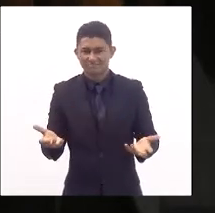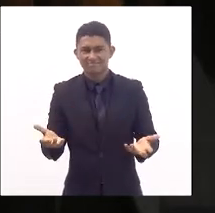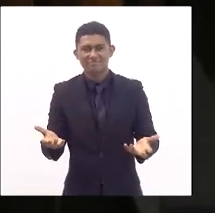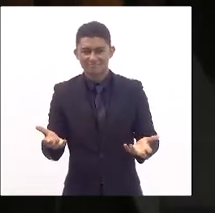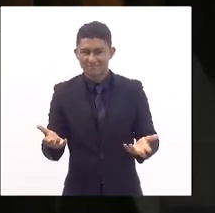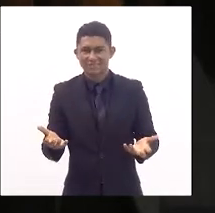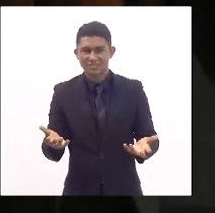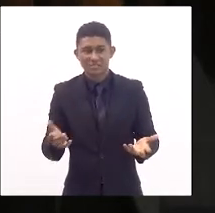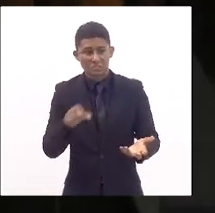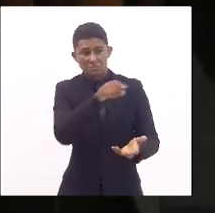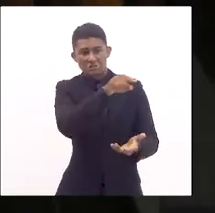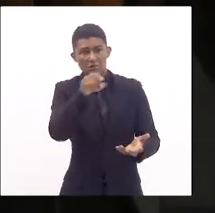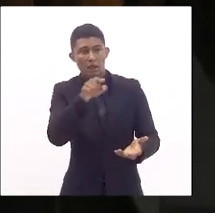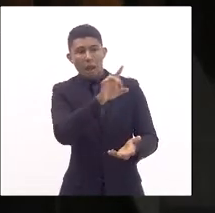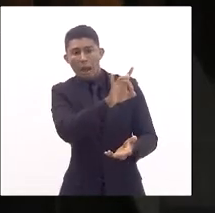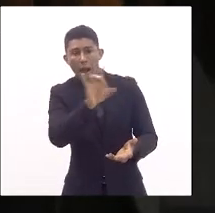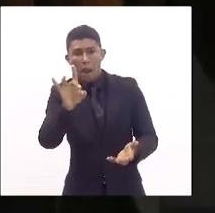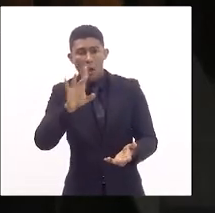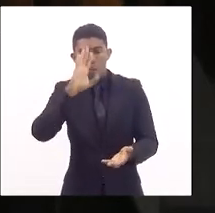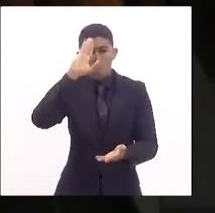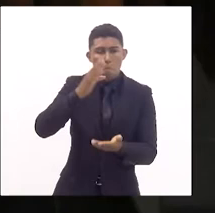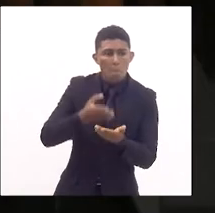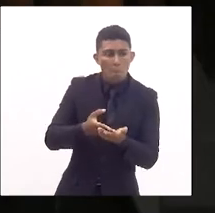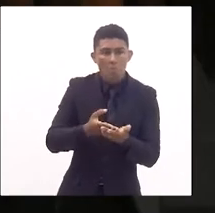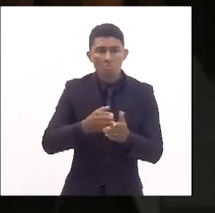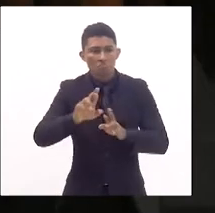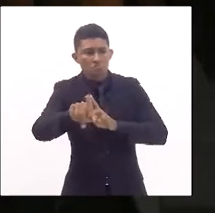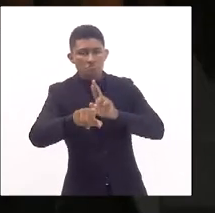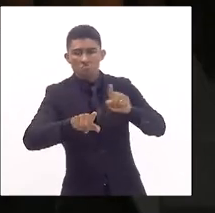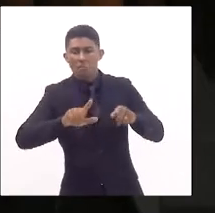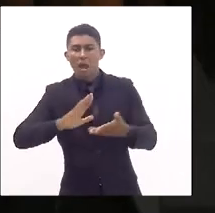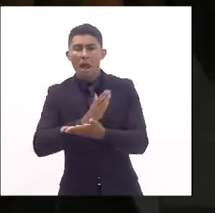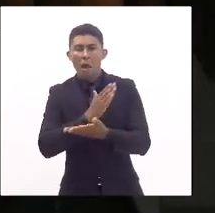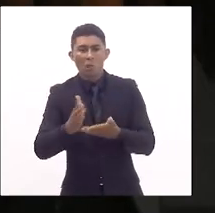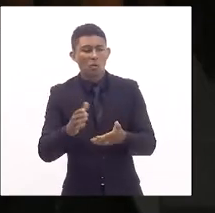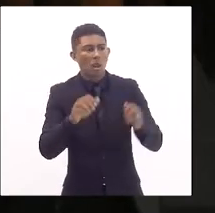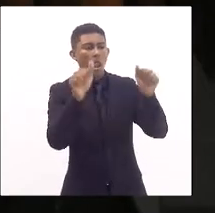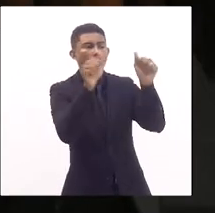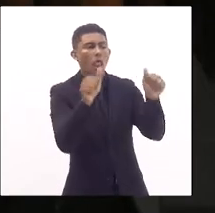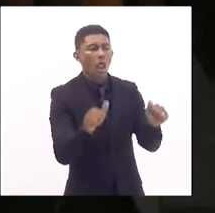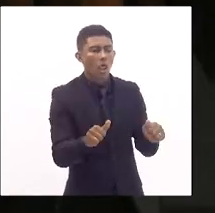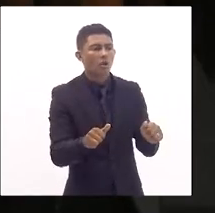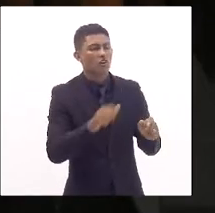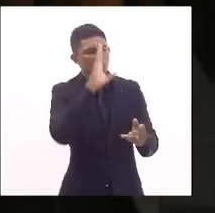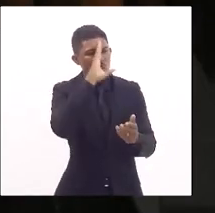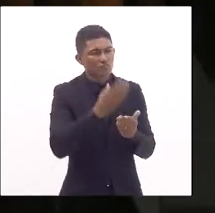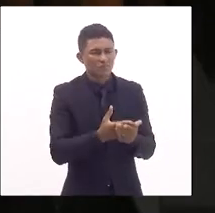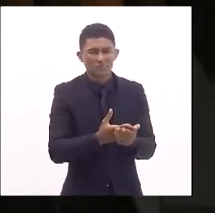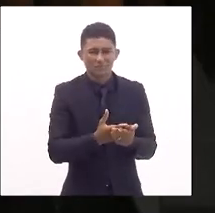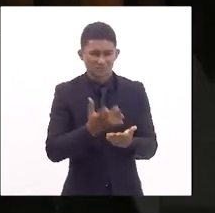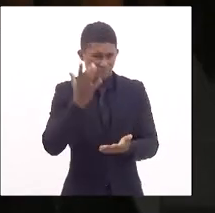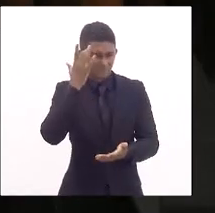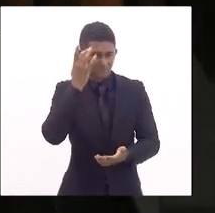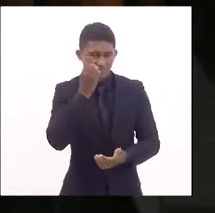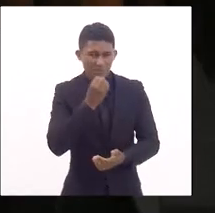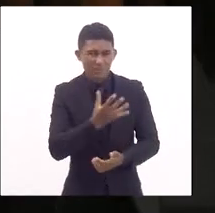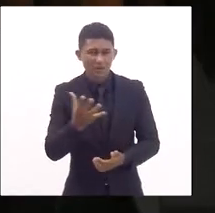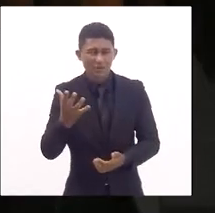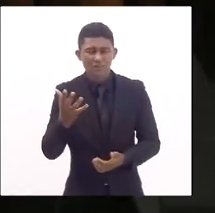e as suas crenças ou seus Ídolos também não é bom caminho